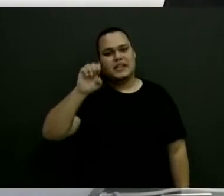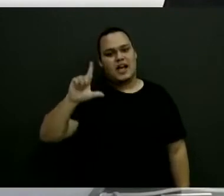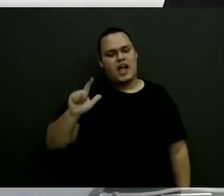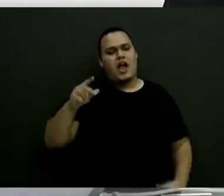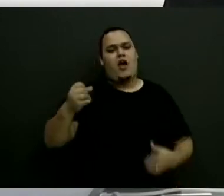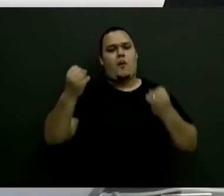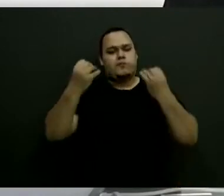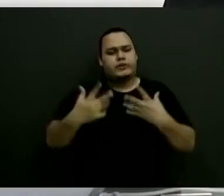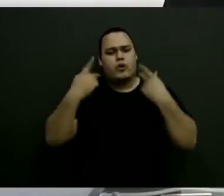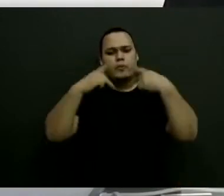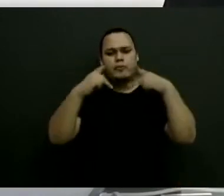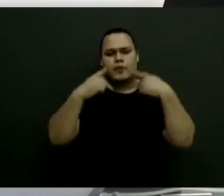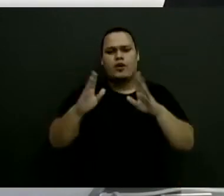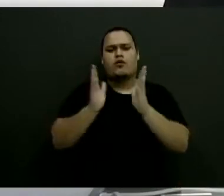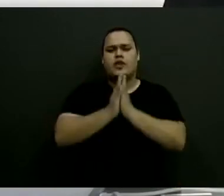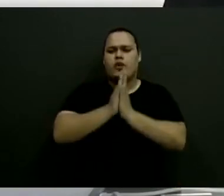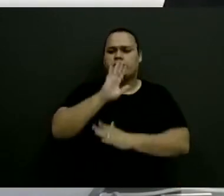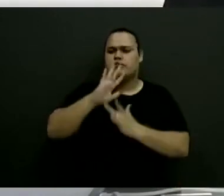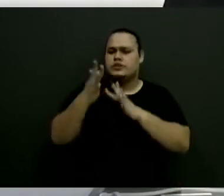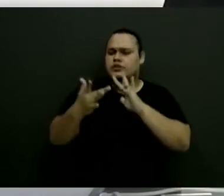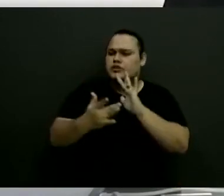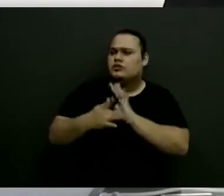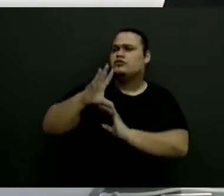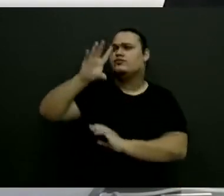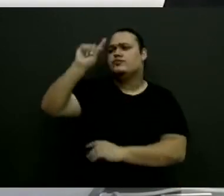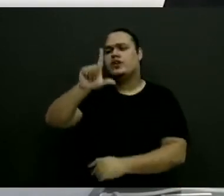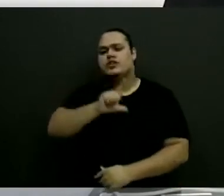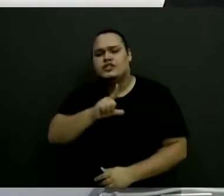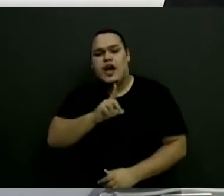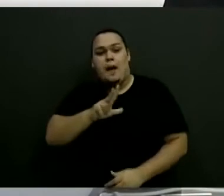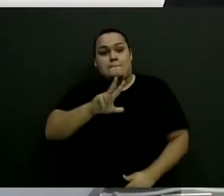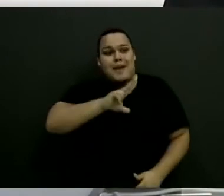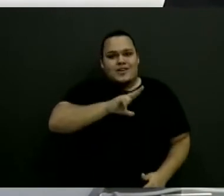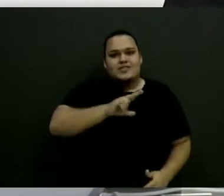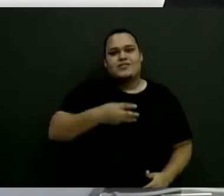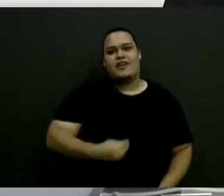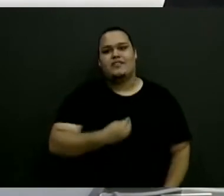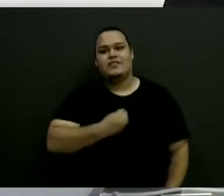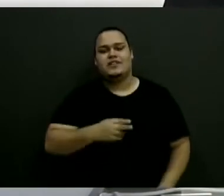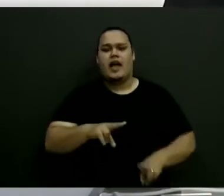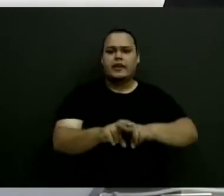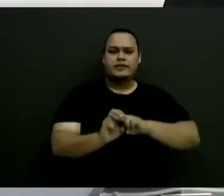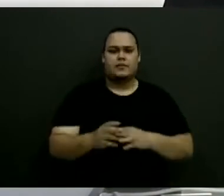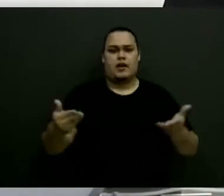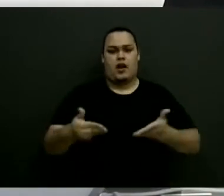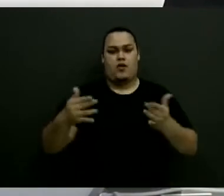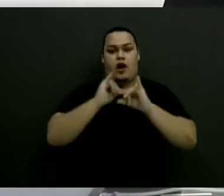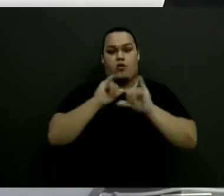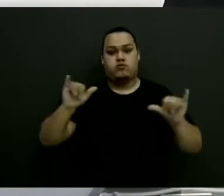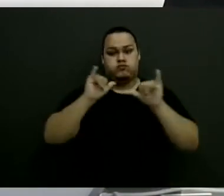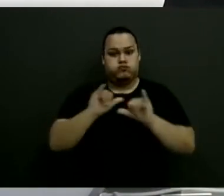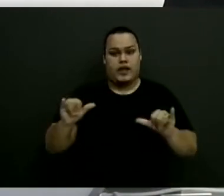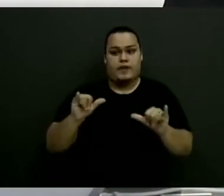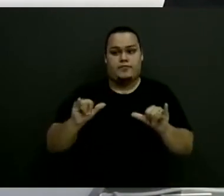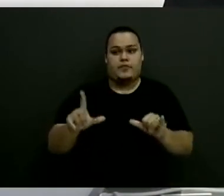a intimidade, a oração, a busca. Eu quero dizer para vocês que na descrição aqui do canal